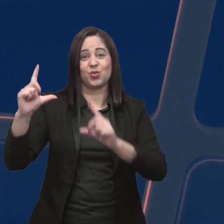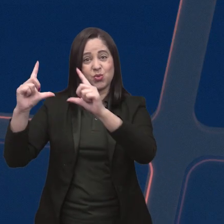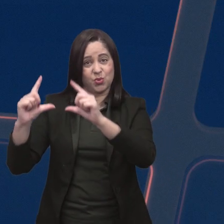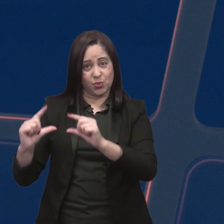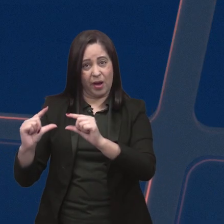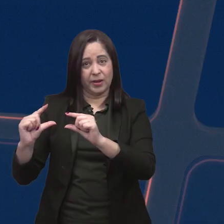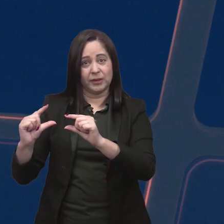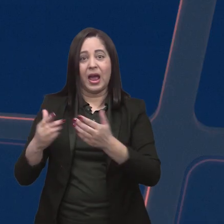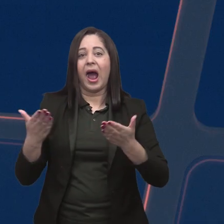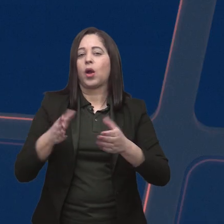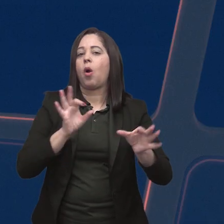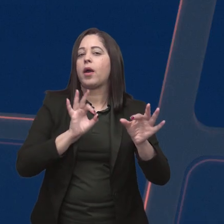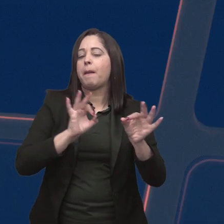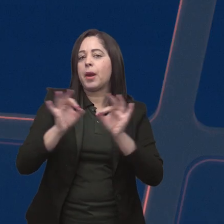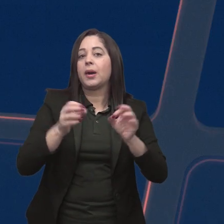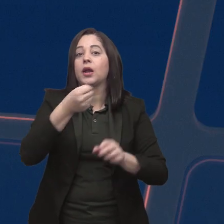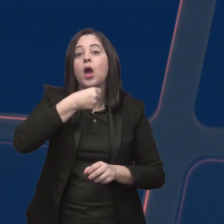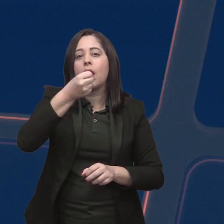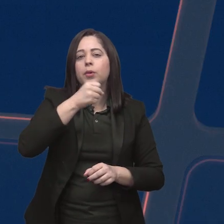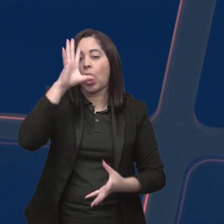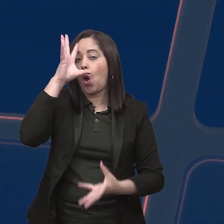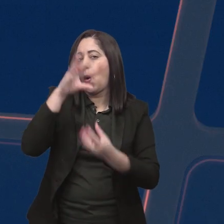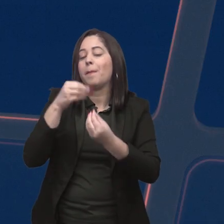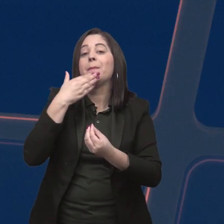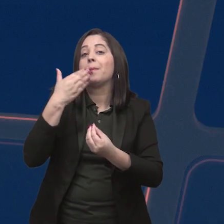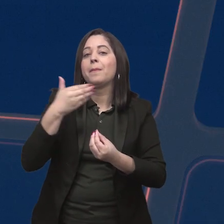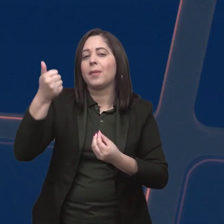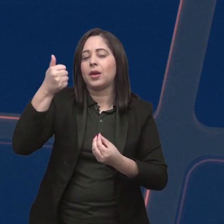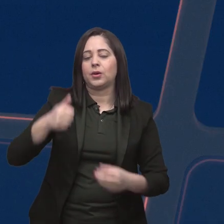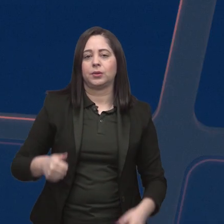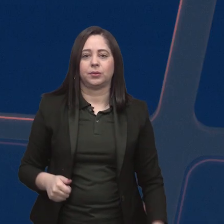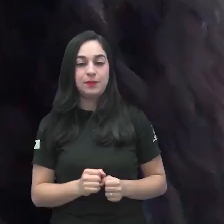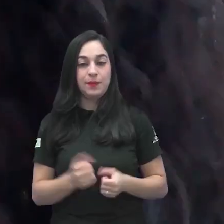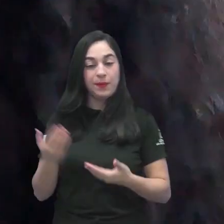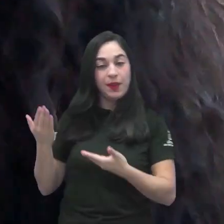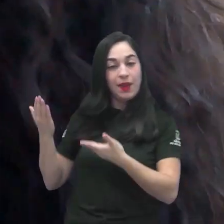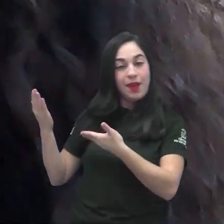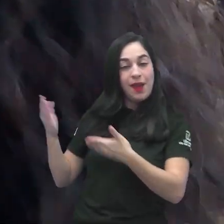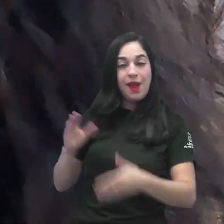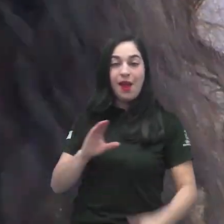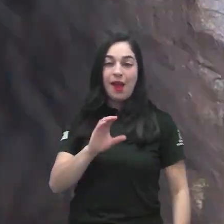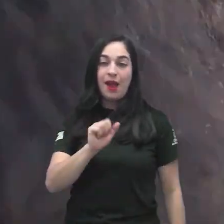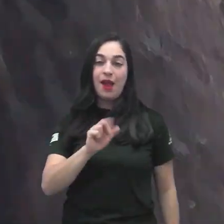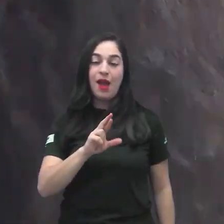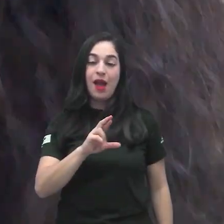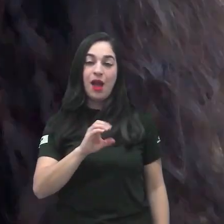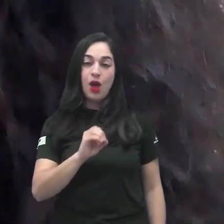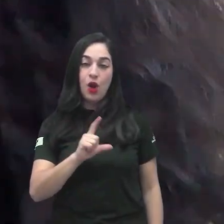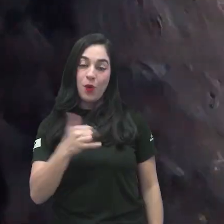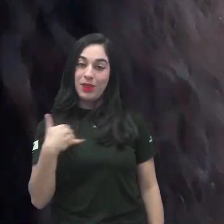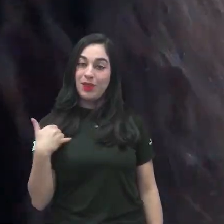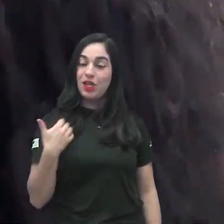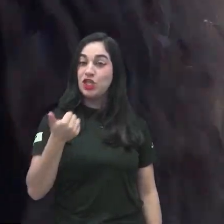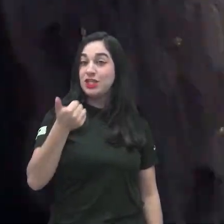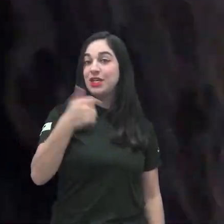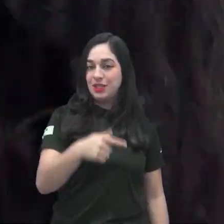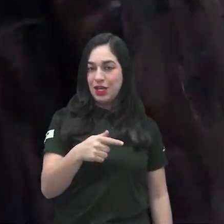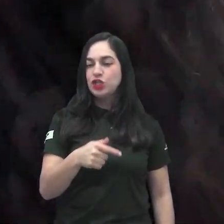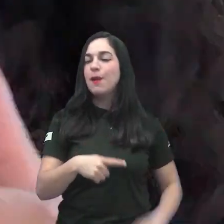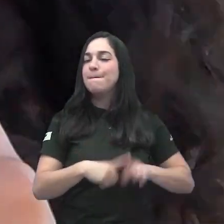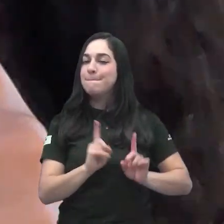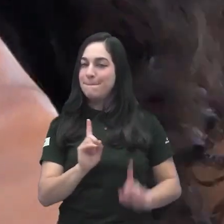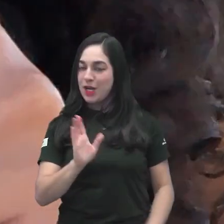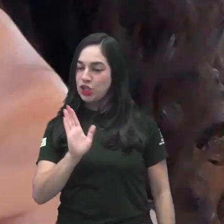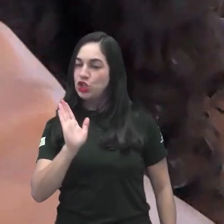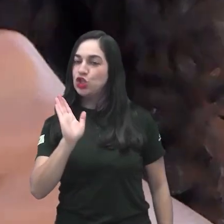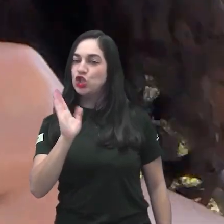uma reportagem para entender mais sobre os eleitores e esses números. A Carol vai fazer 18 anos e já tirou o